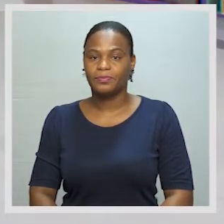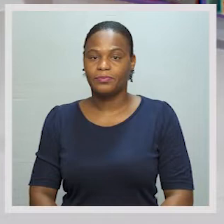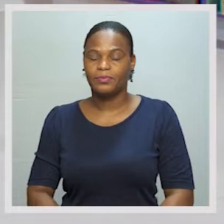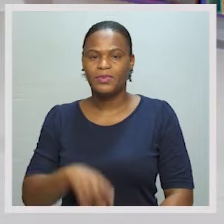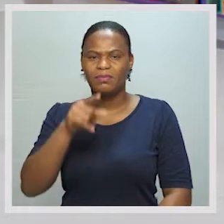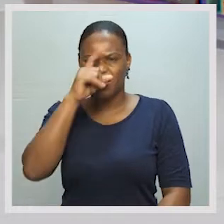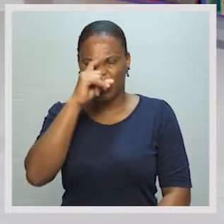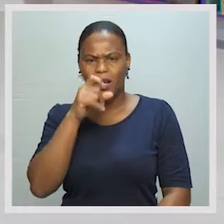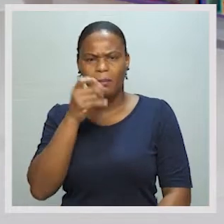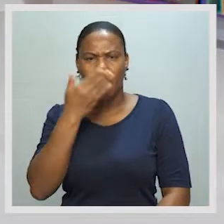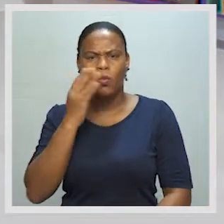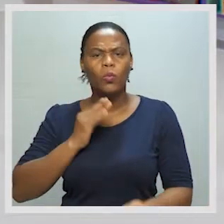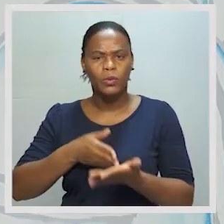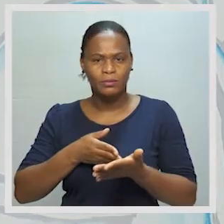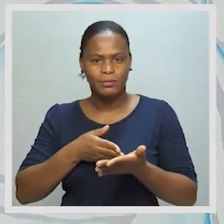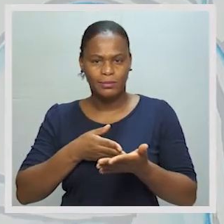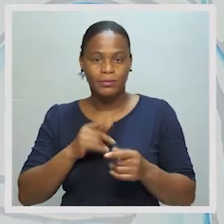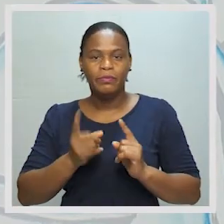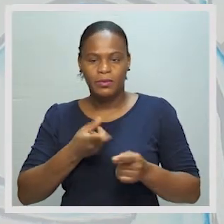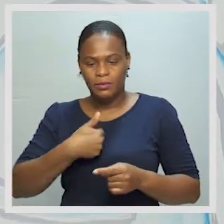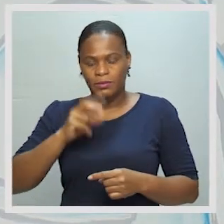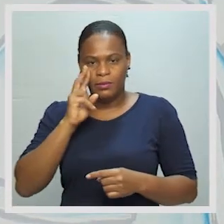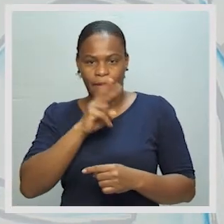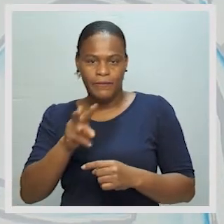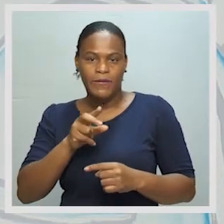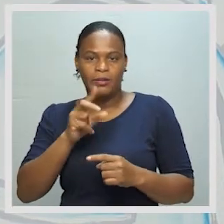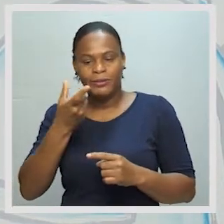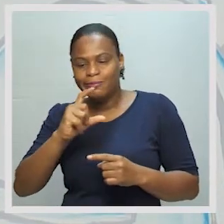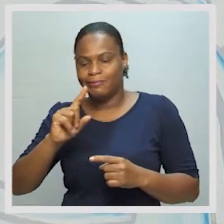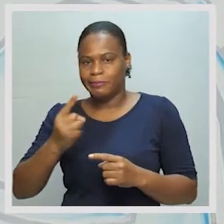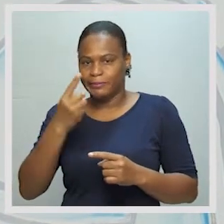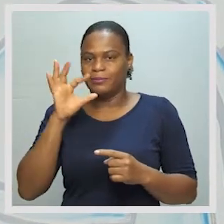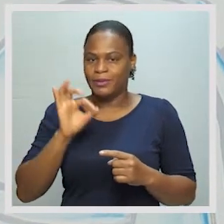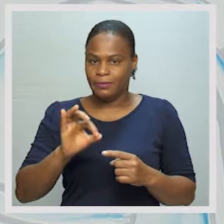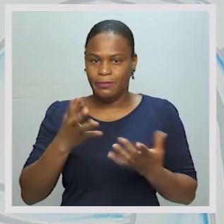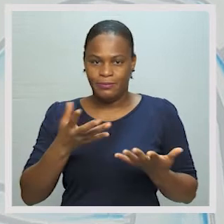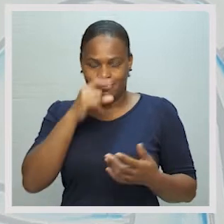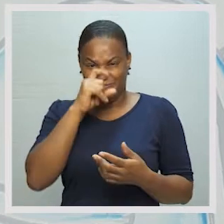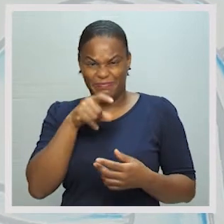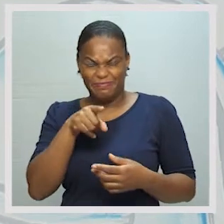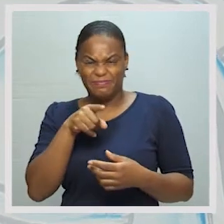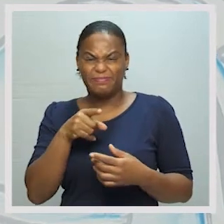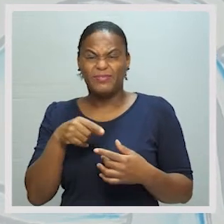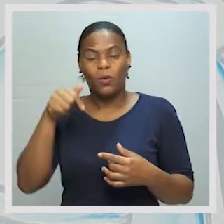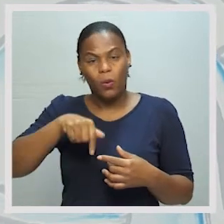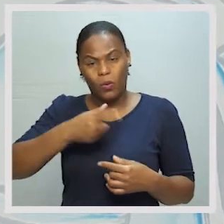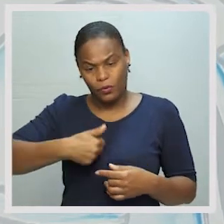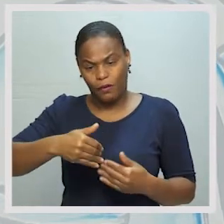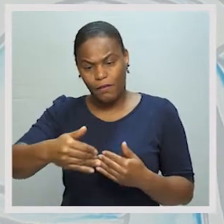Estão a lembrar da última aula que nós vimos equações do primeiro grau. Então, hoje nós